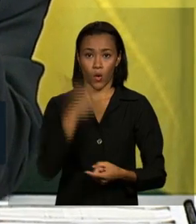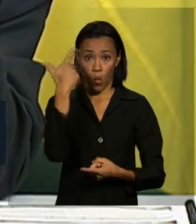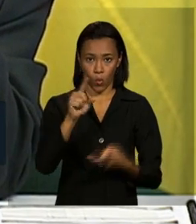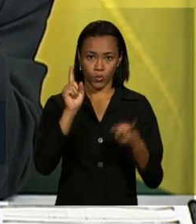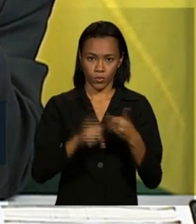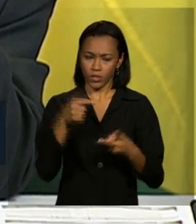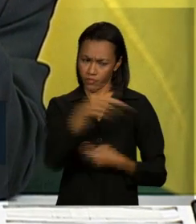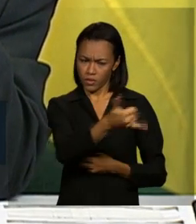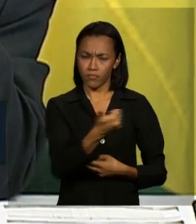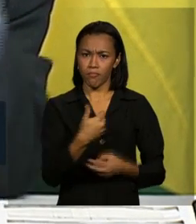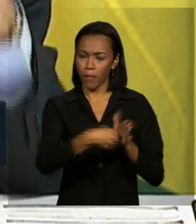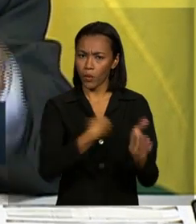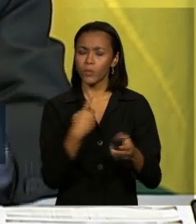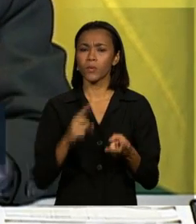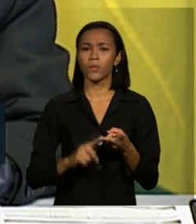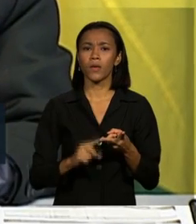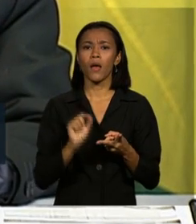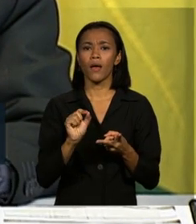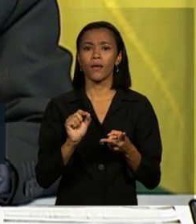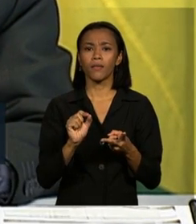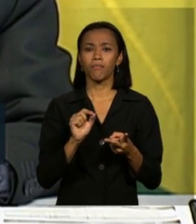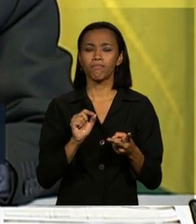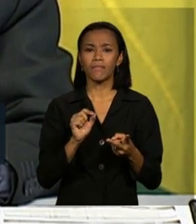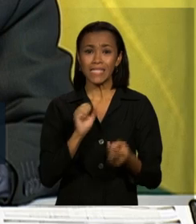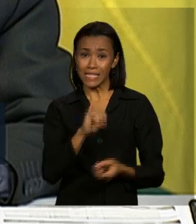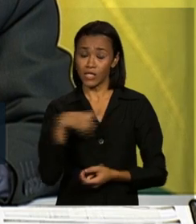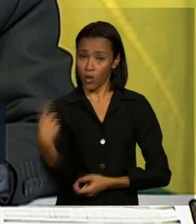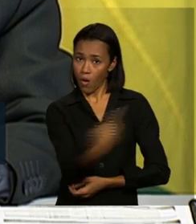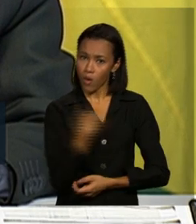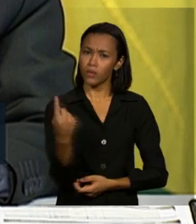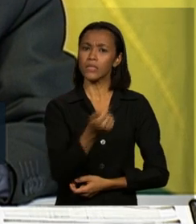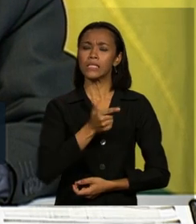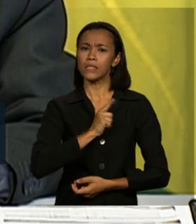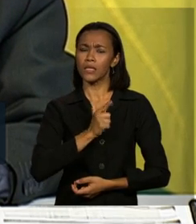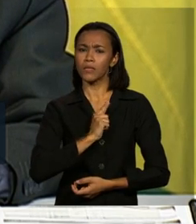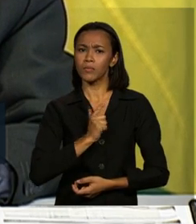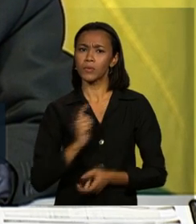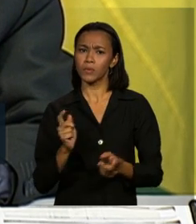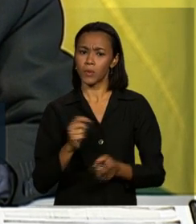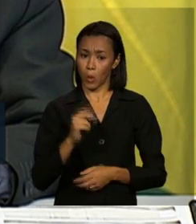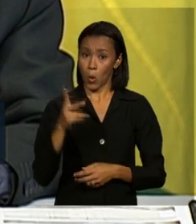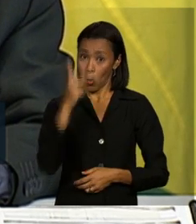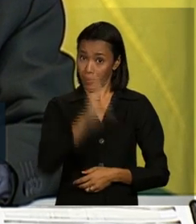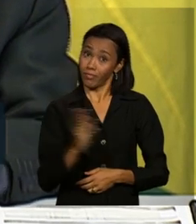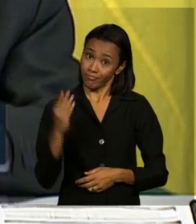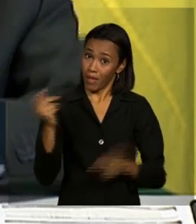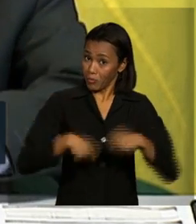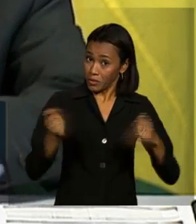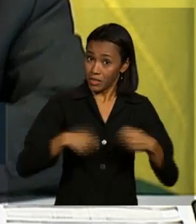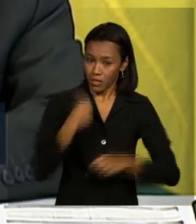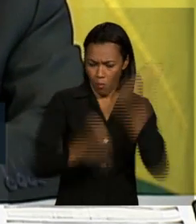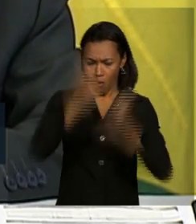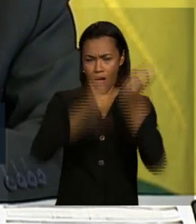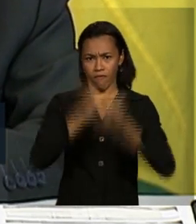falou foi diz respeito à pergunta se nós temos condições de ter uma fábrica de trilhos aqui